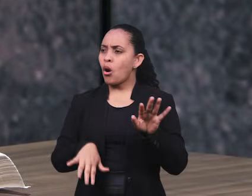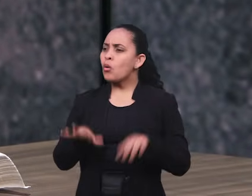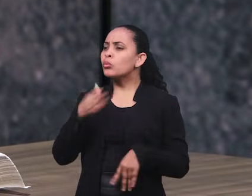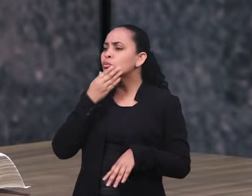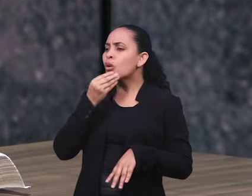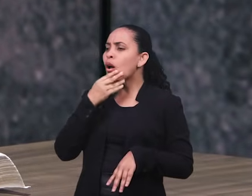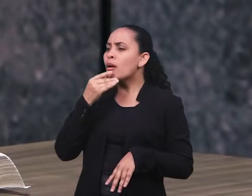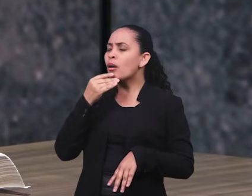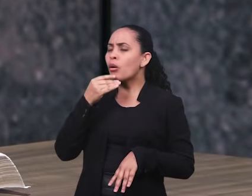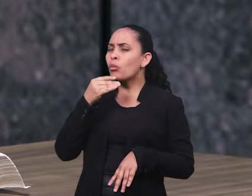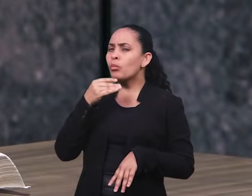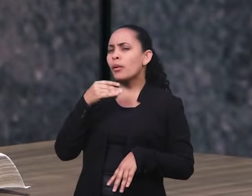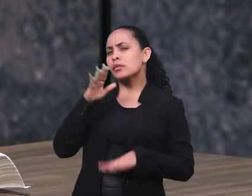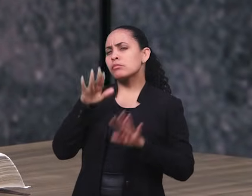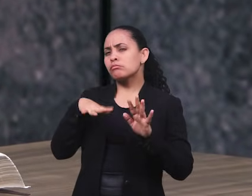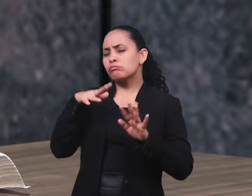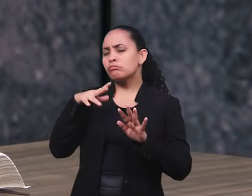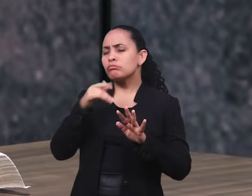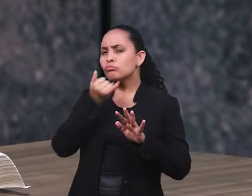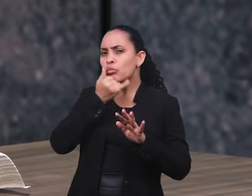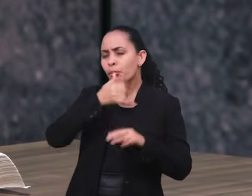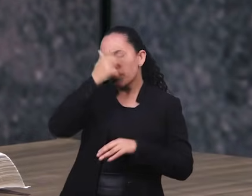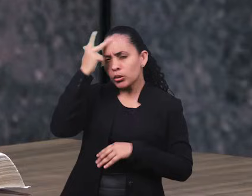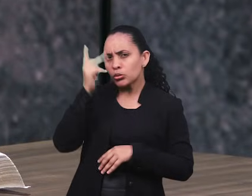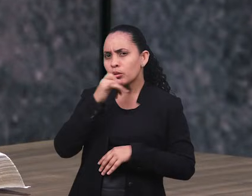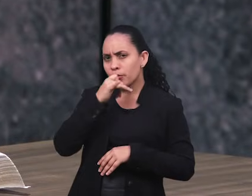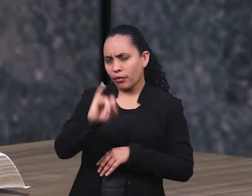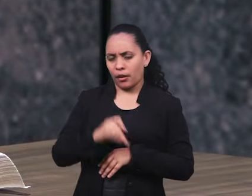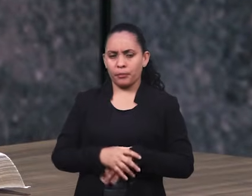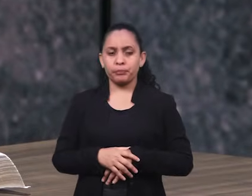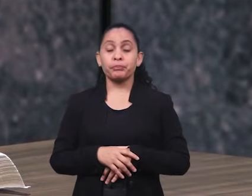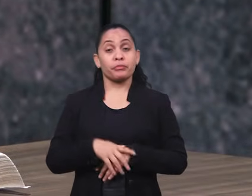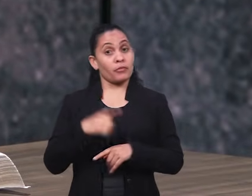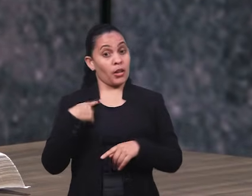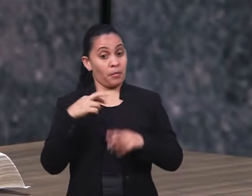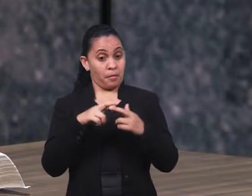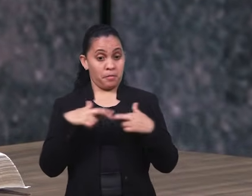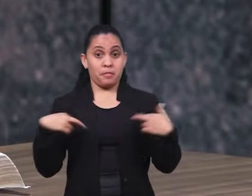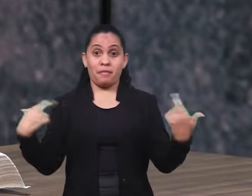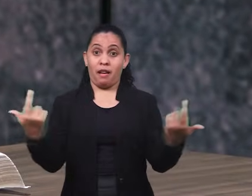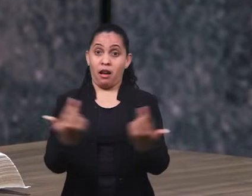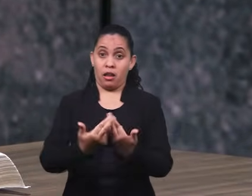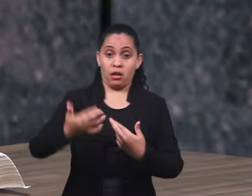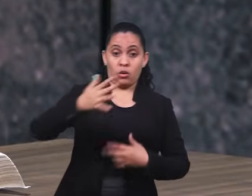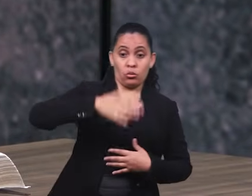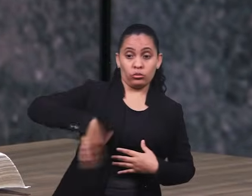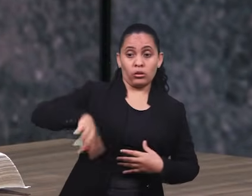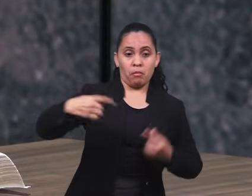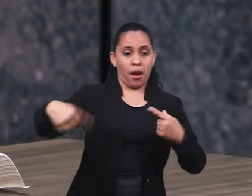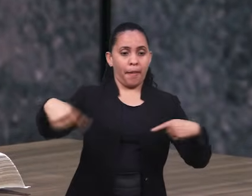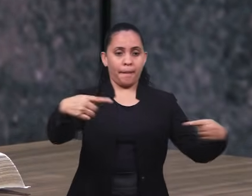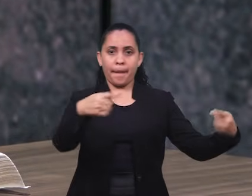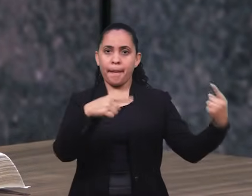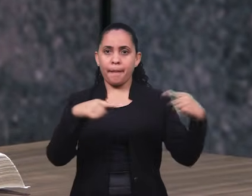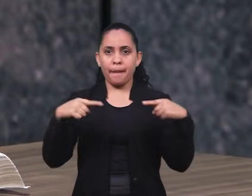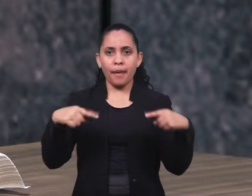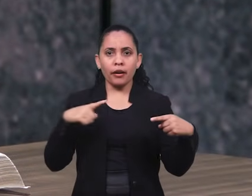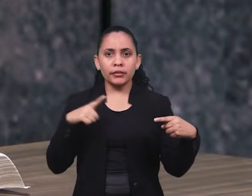alguns pronunciariam. O que era uma dieta? Dieta era uma reunião para debater uma questão ali que